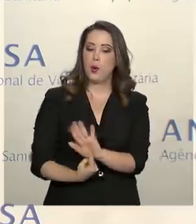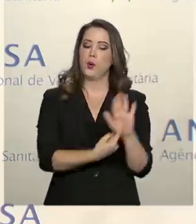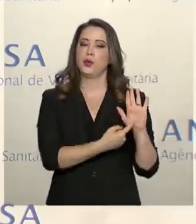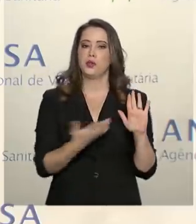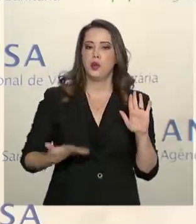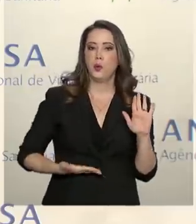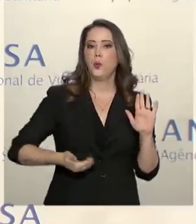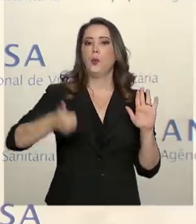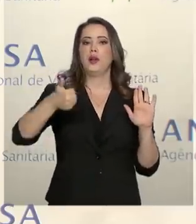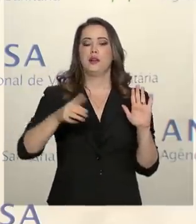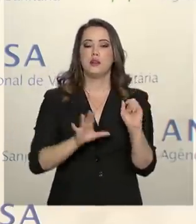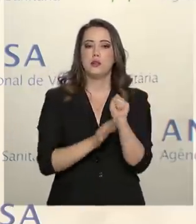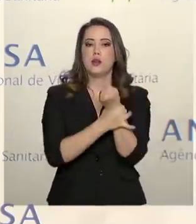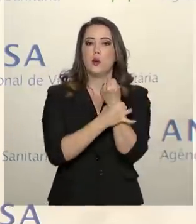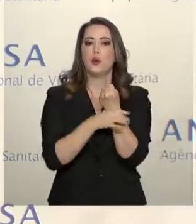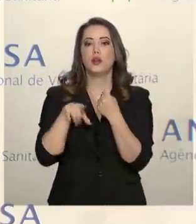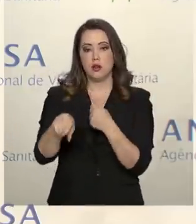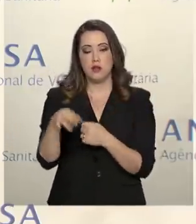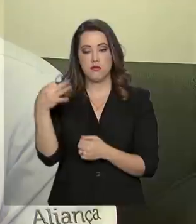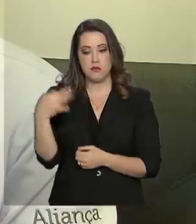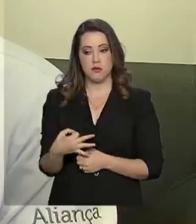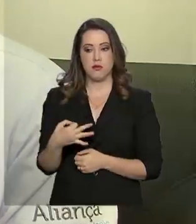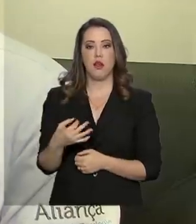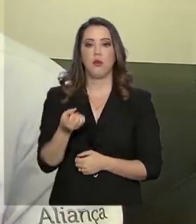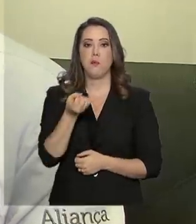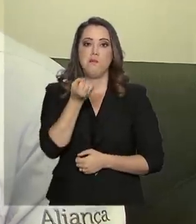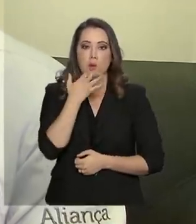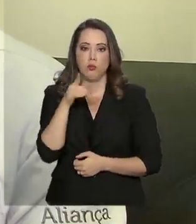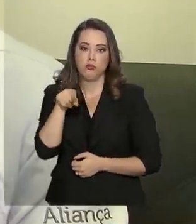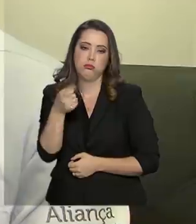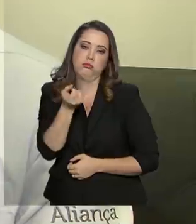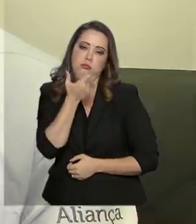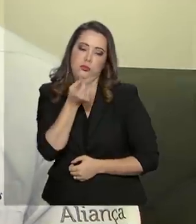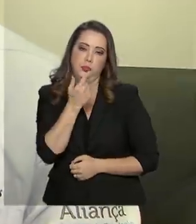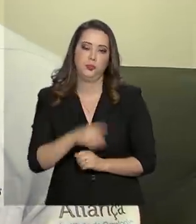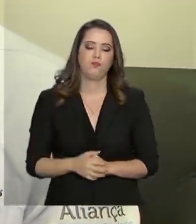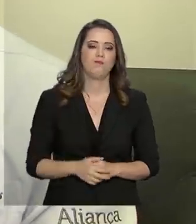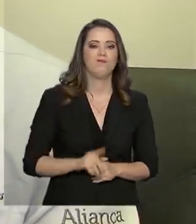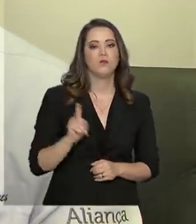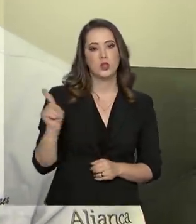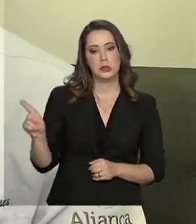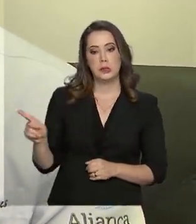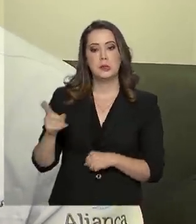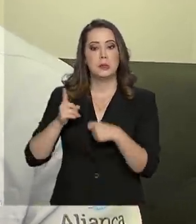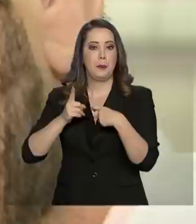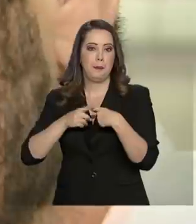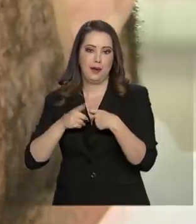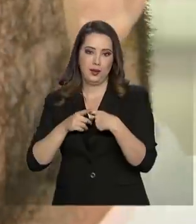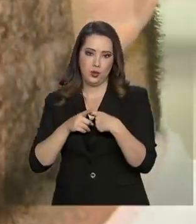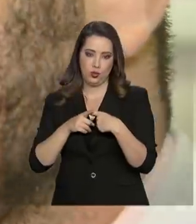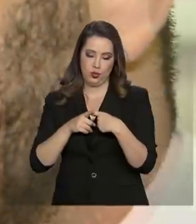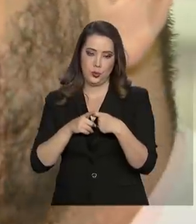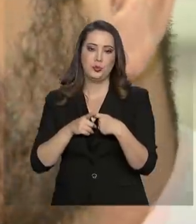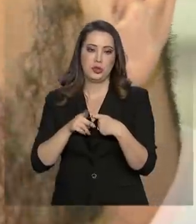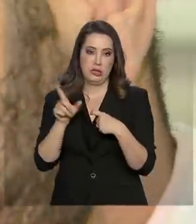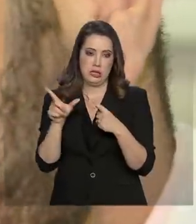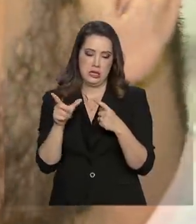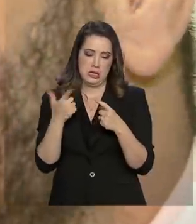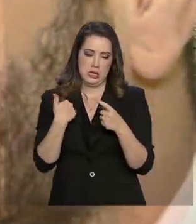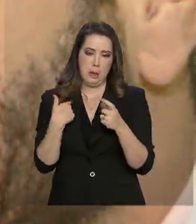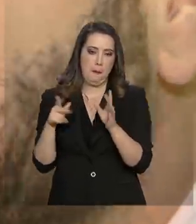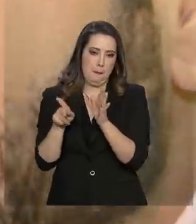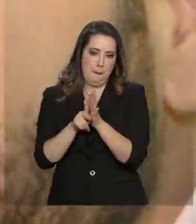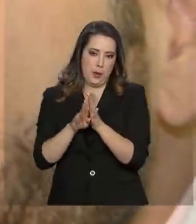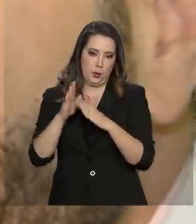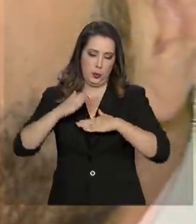qualidade segurança e eficácia daquele medicamento para este oncologista médico especialista em câncer o aumento da disponibilidade